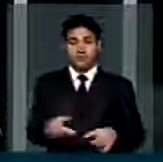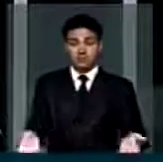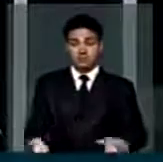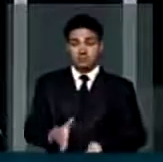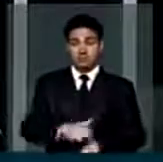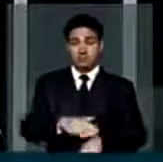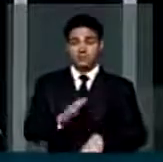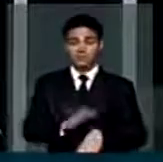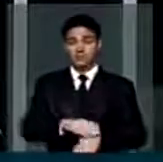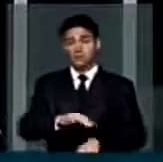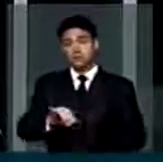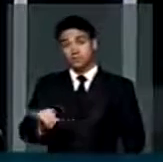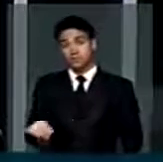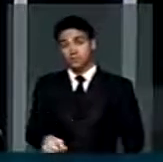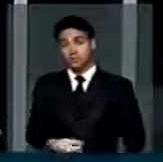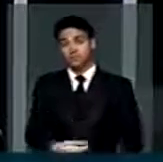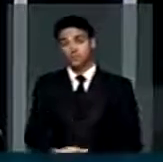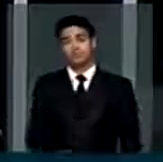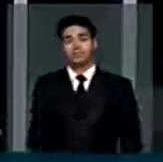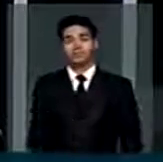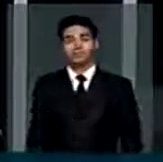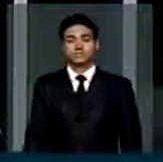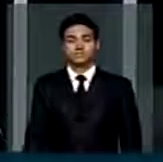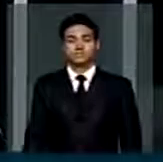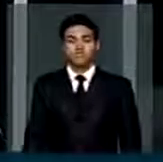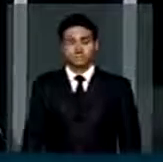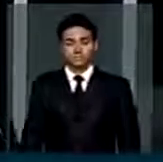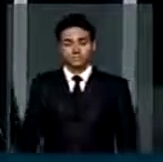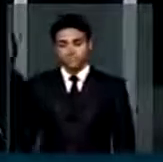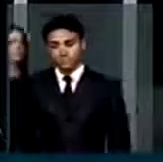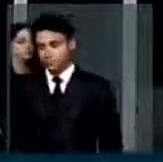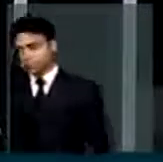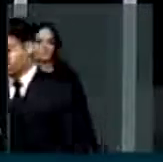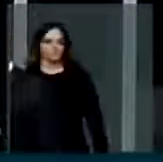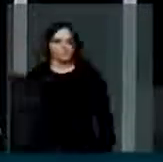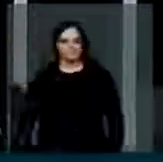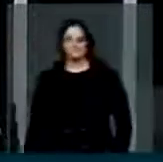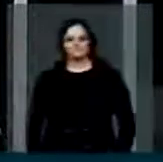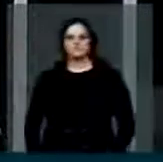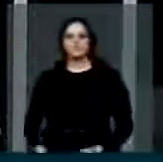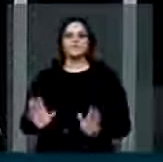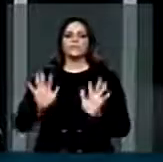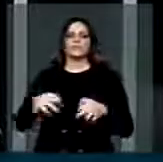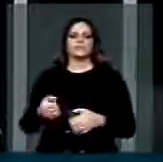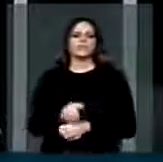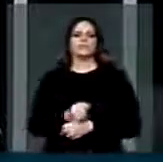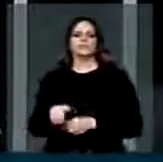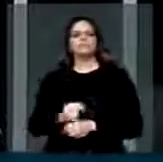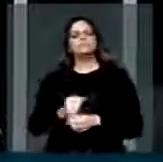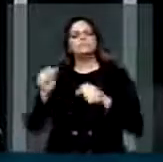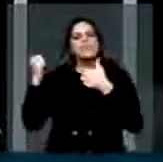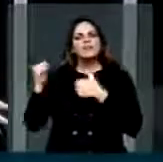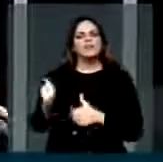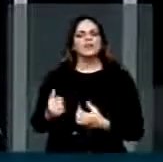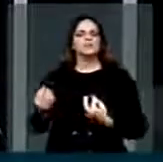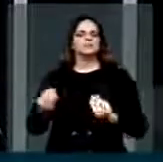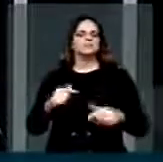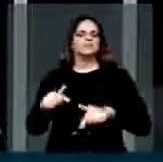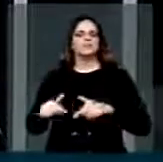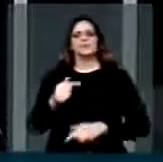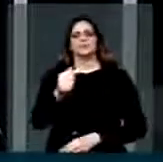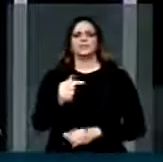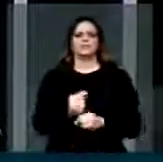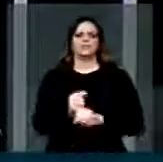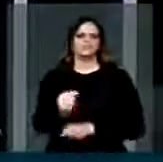aproveito, está chegando o final do ano, para fazer um balanço do nosso mandato nesses 7